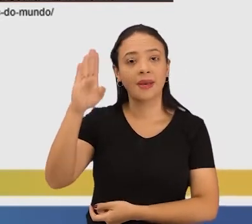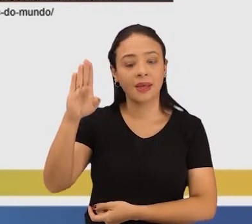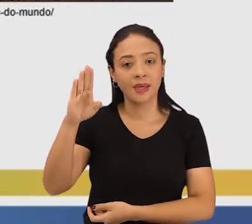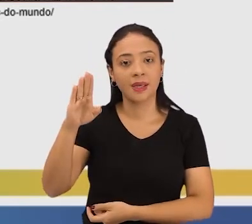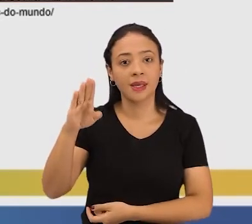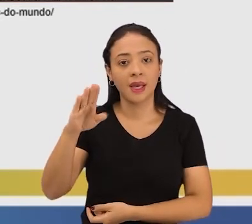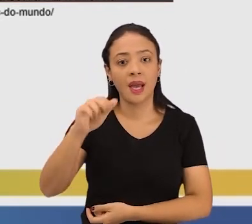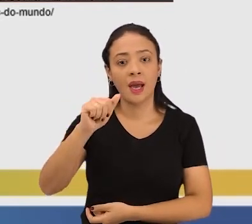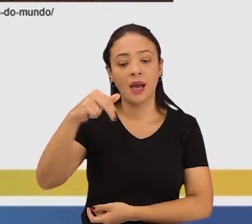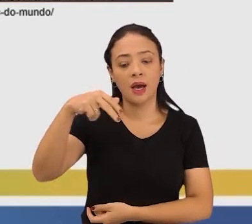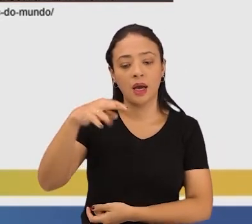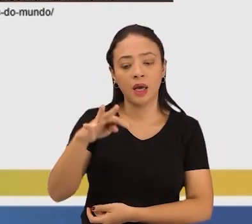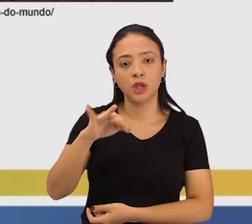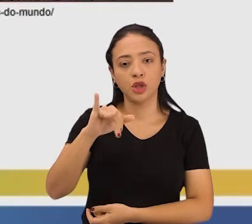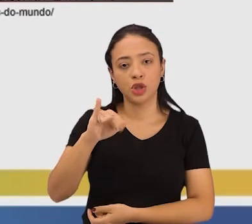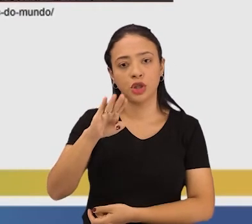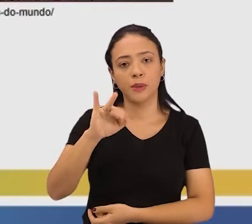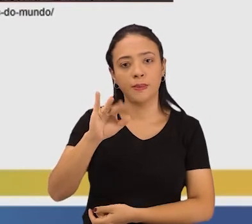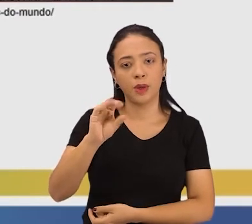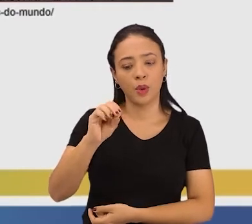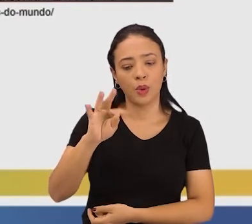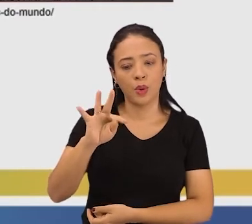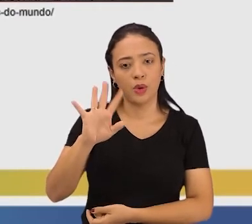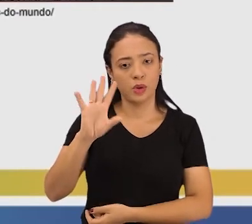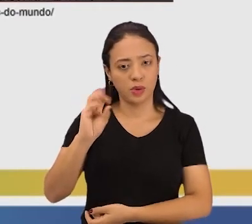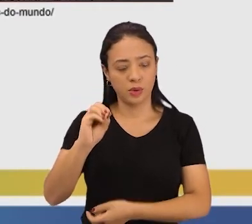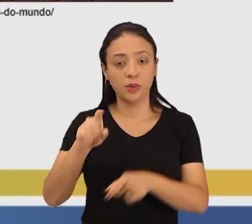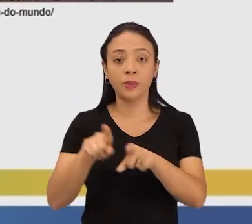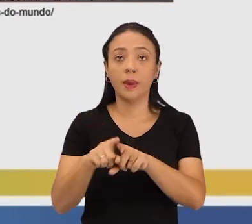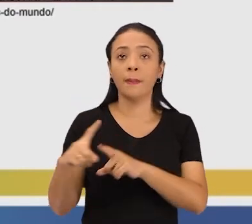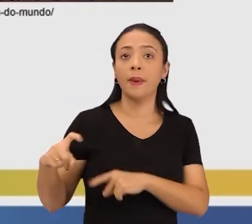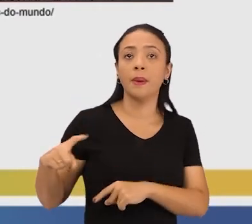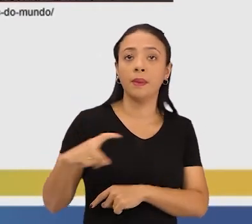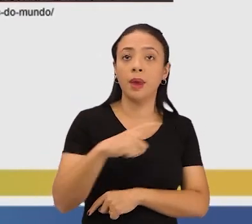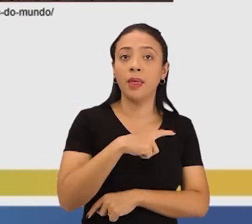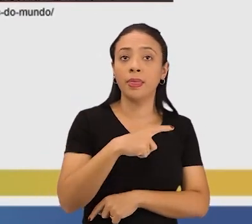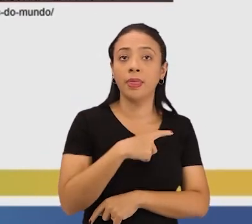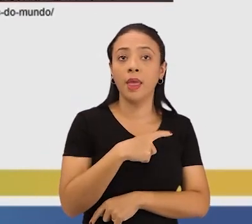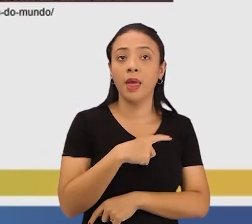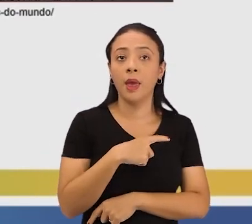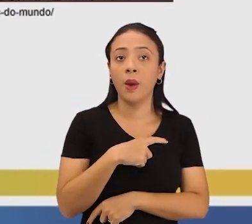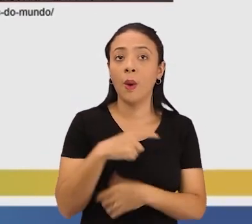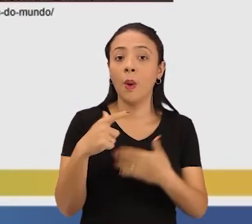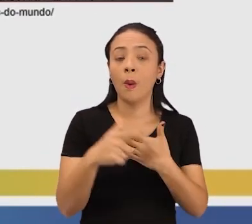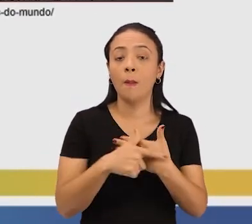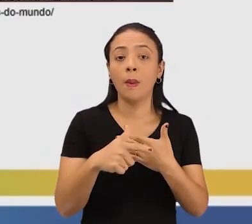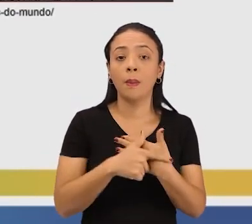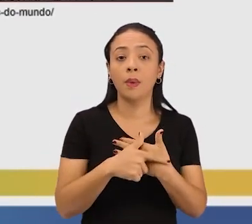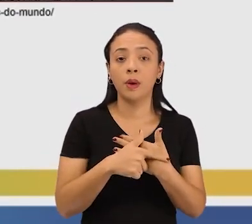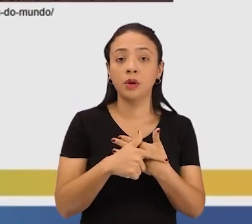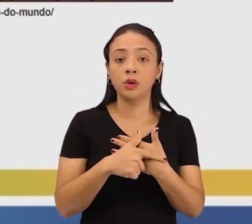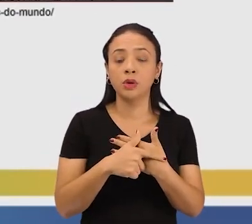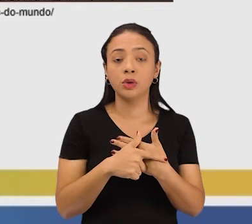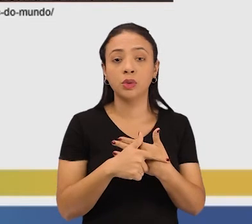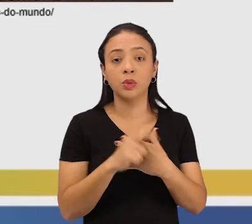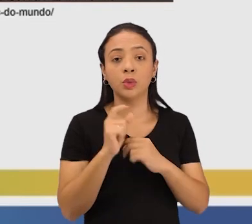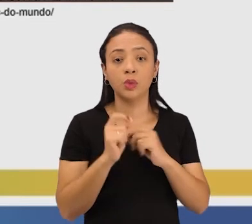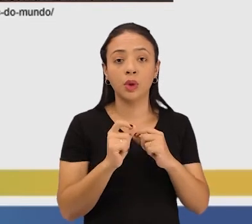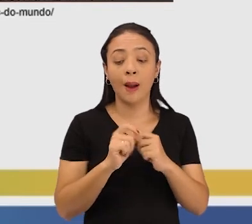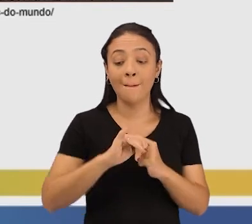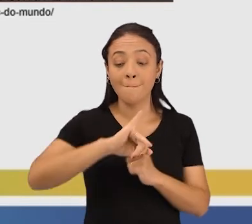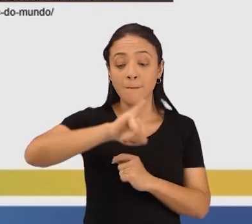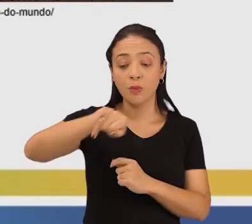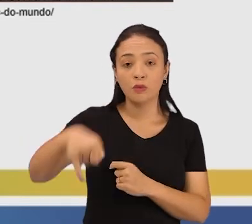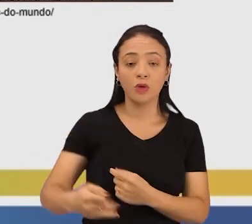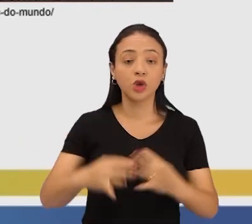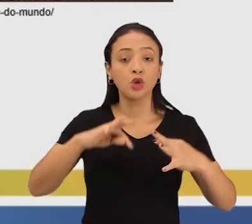alguns antibióticos, tá? Essas bactérias, elas também têm uma ação decompositora no ambiente, ou seja, vão se aproveitar